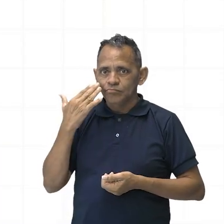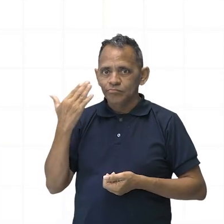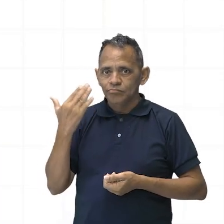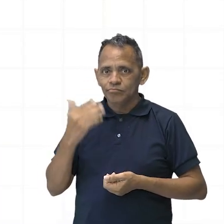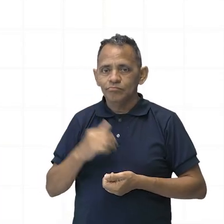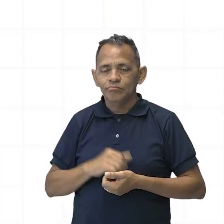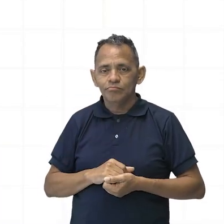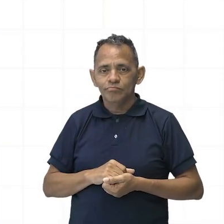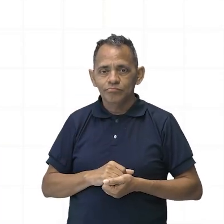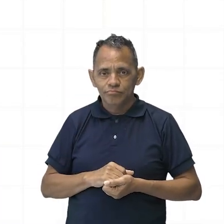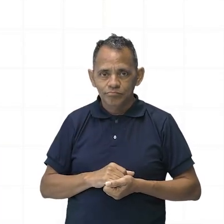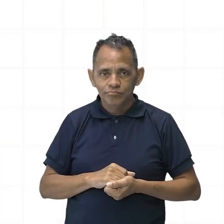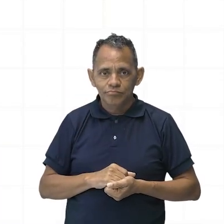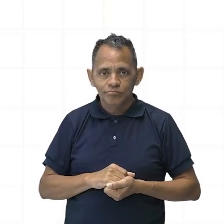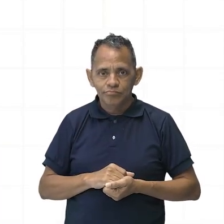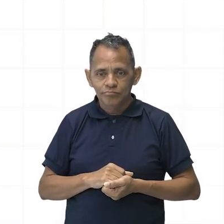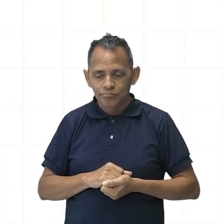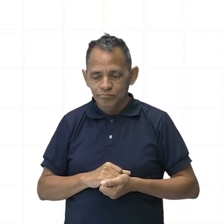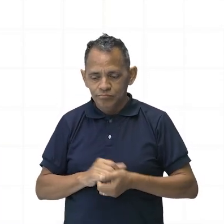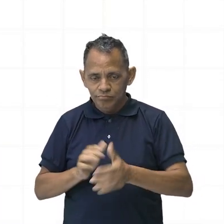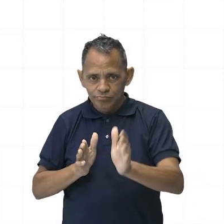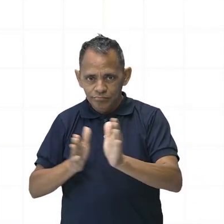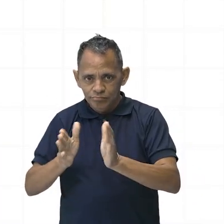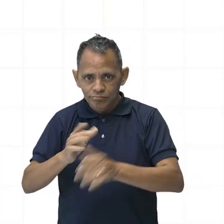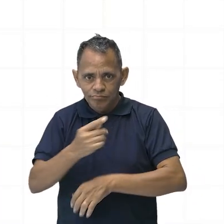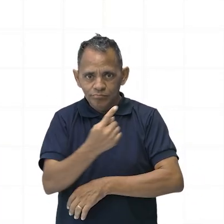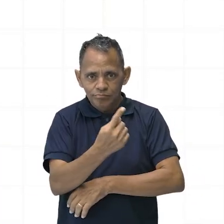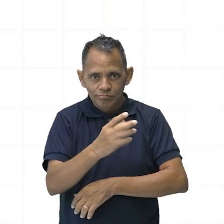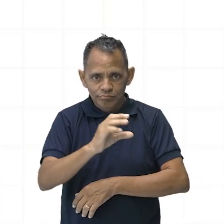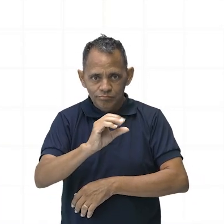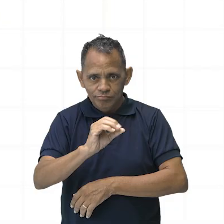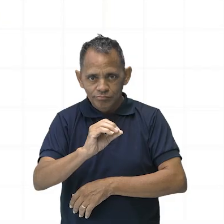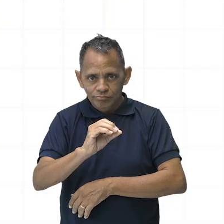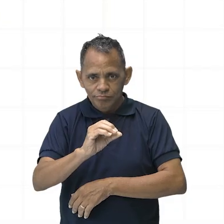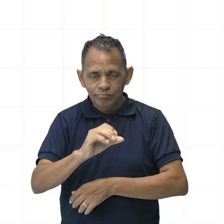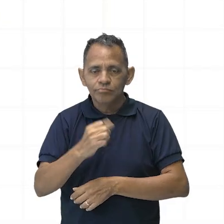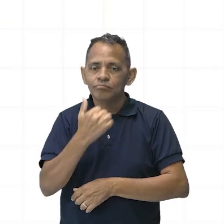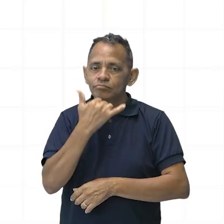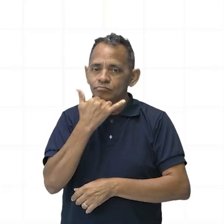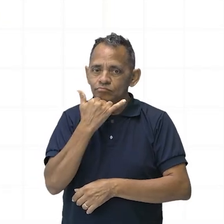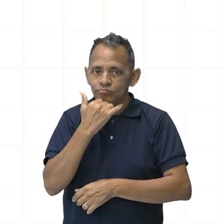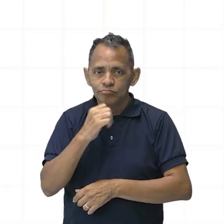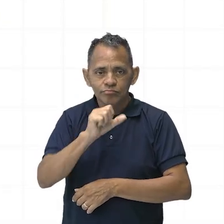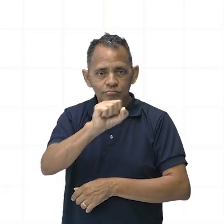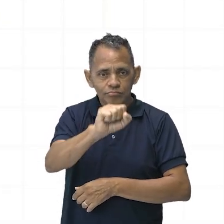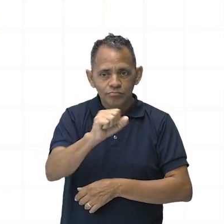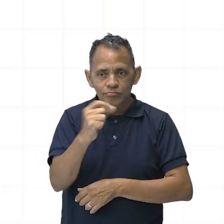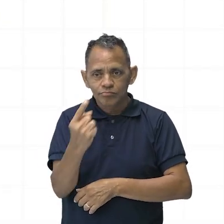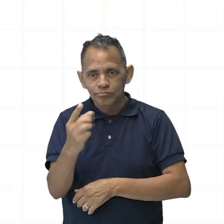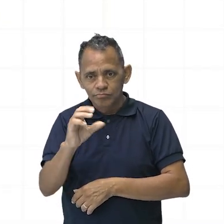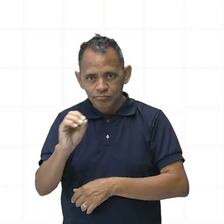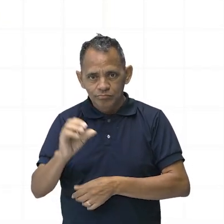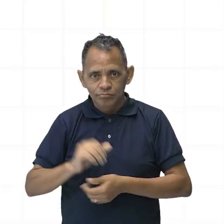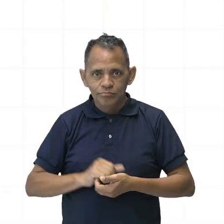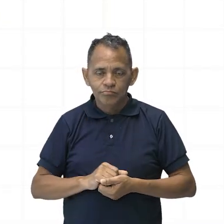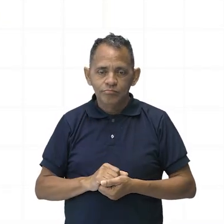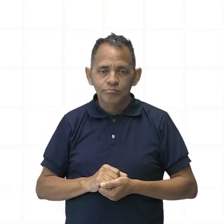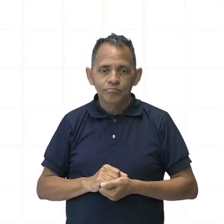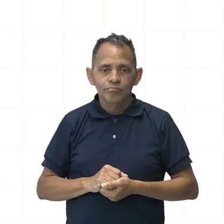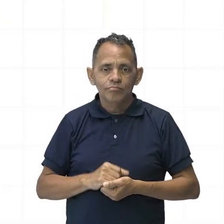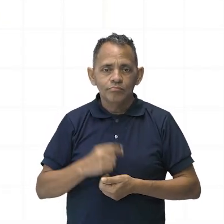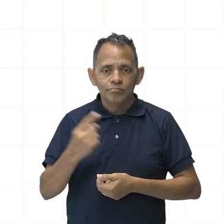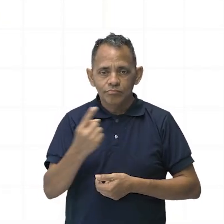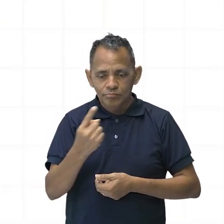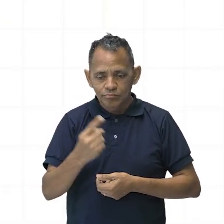ó, 9. Entre o 10 e... Entre o 8 e o 10. 11,